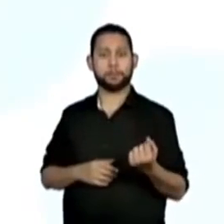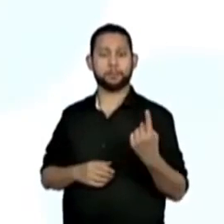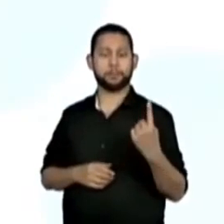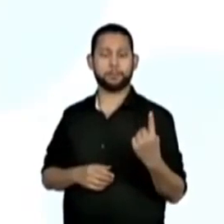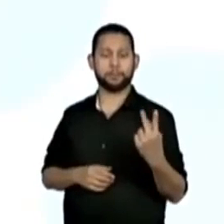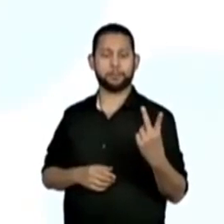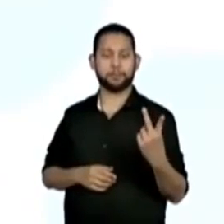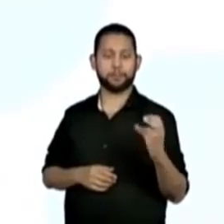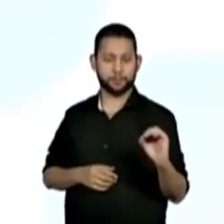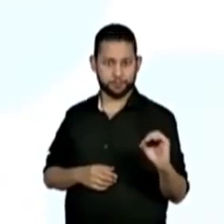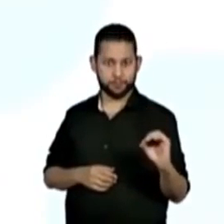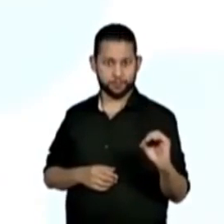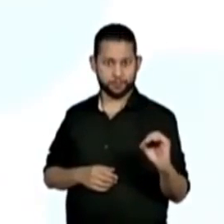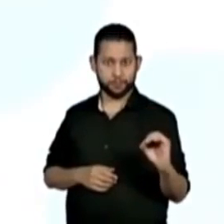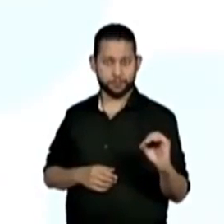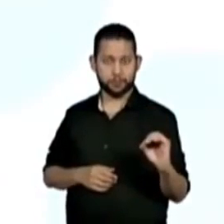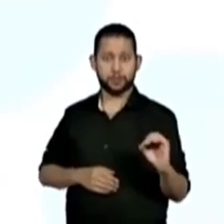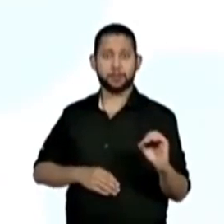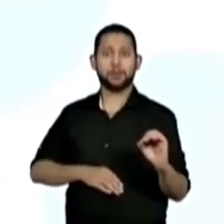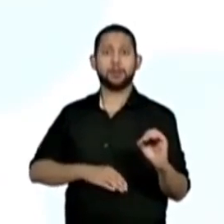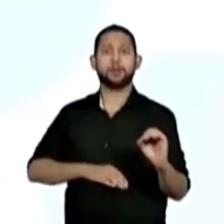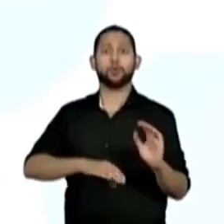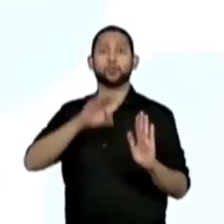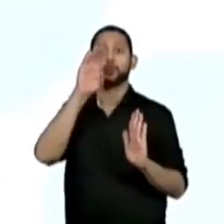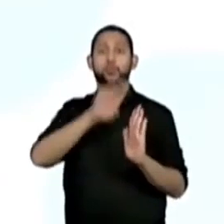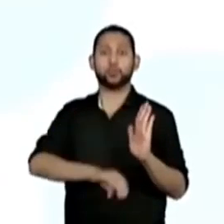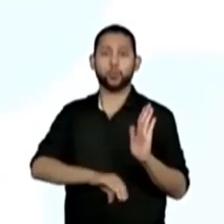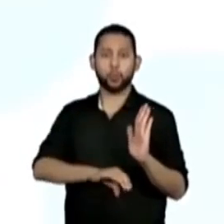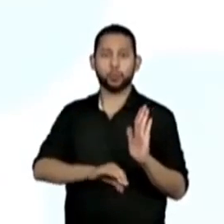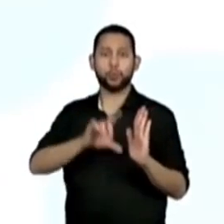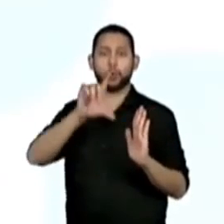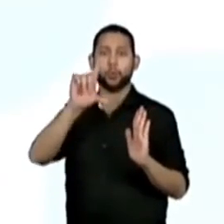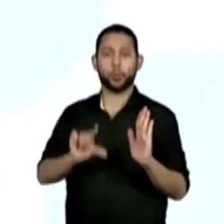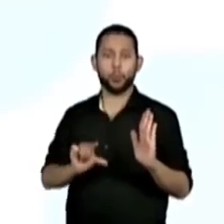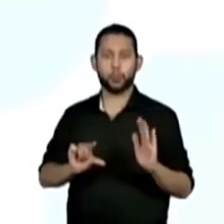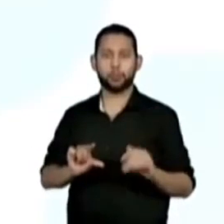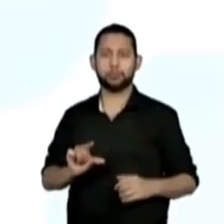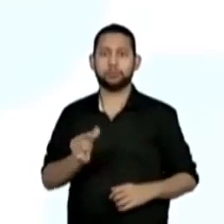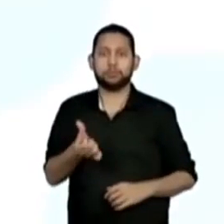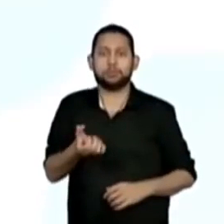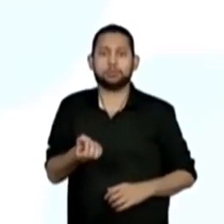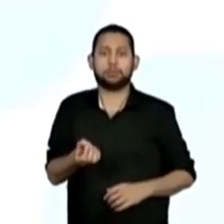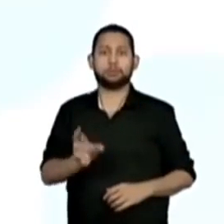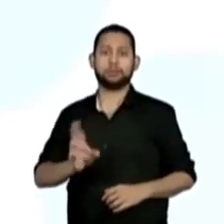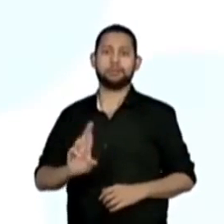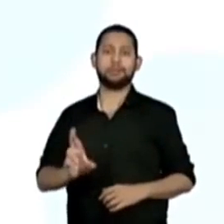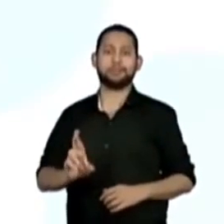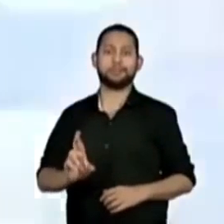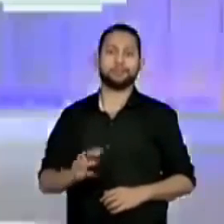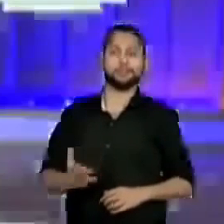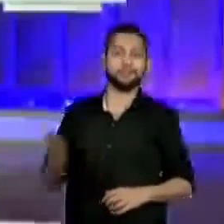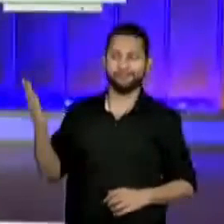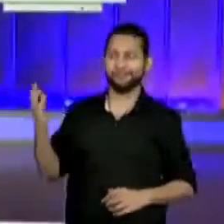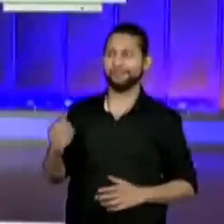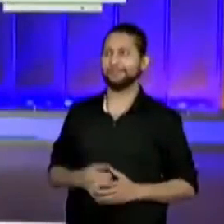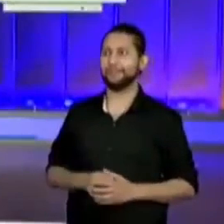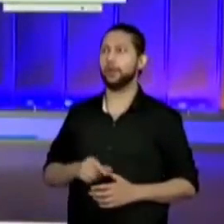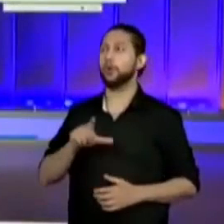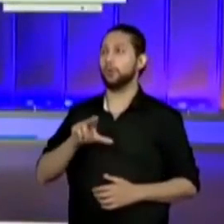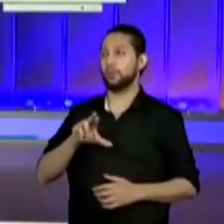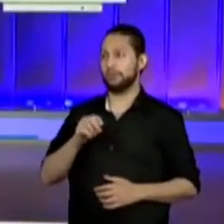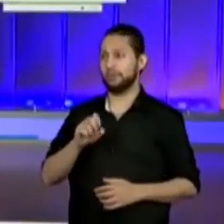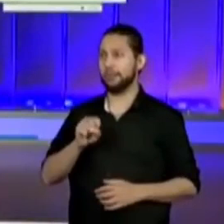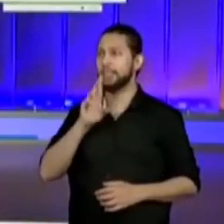correto O Lucas disse R 60 disse a pro dais Que bom Lucas vamos continuar